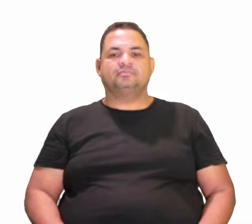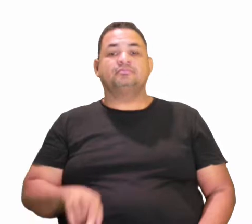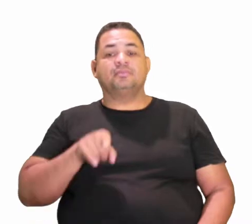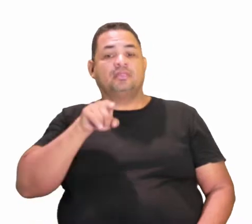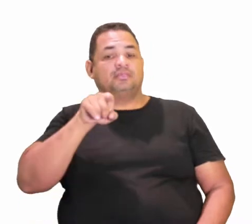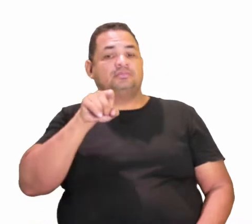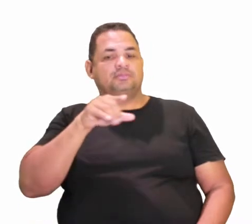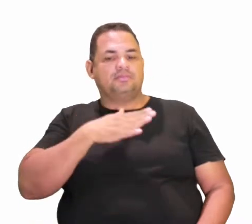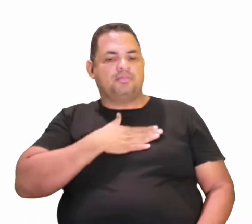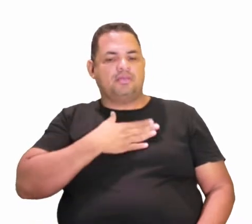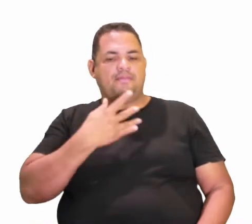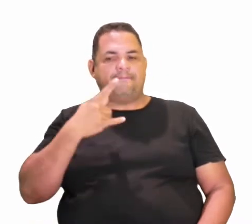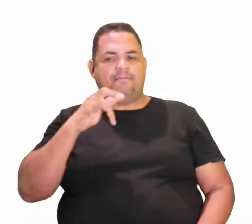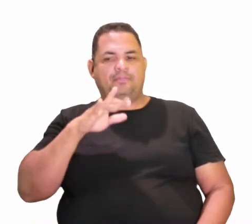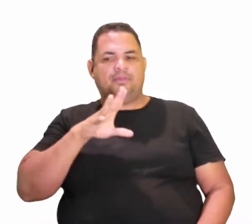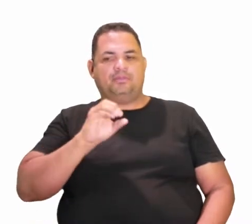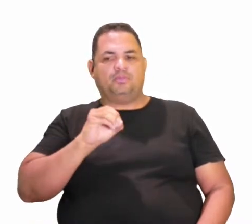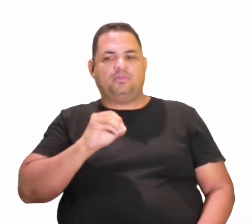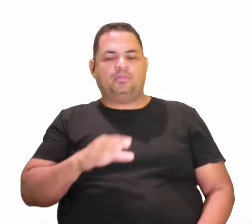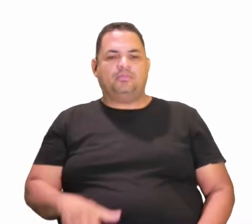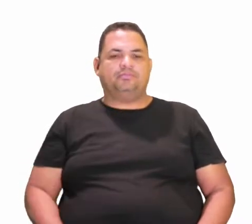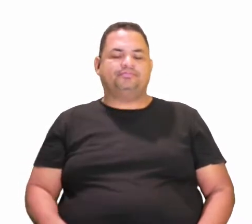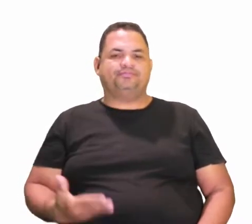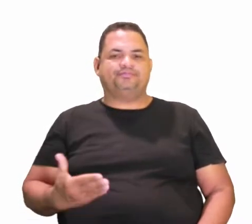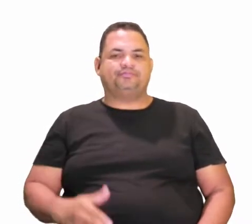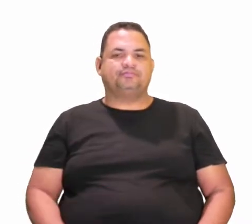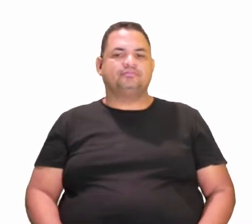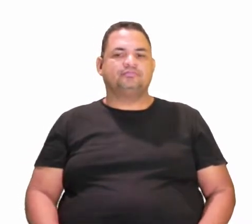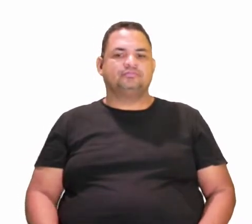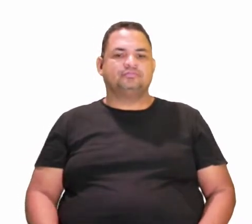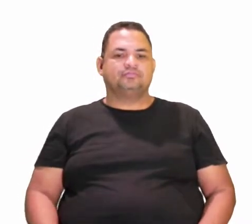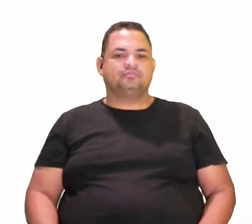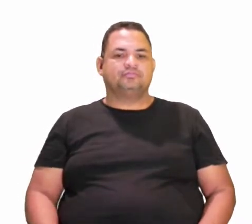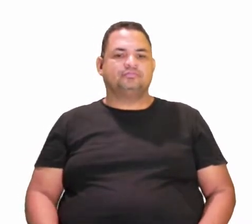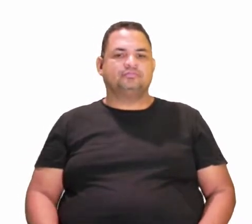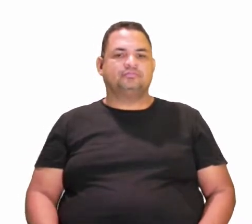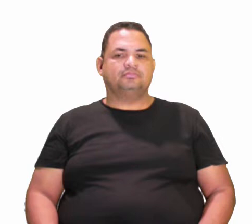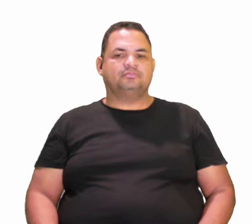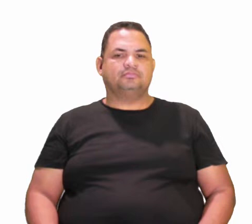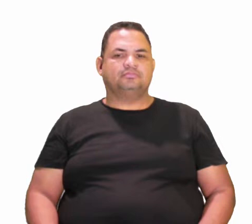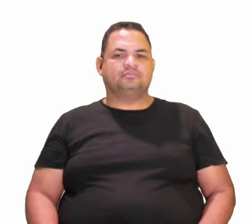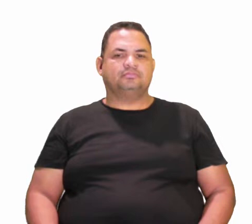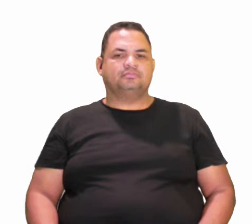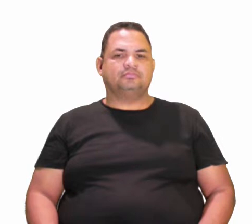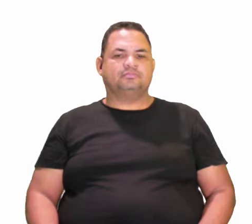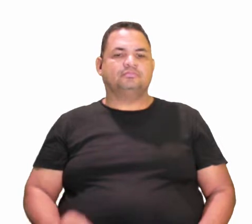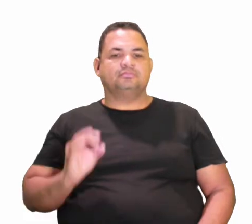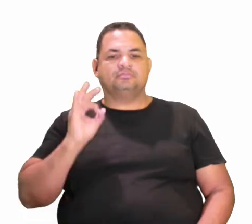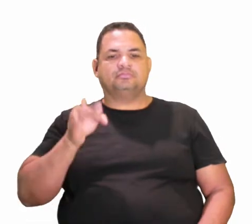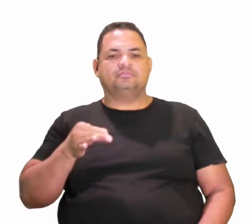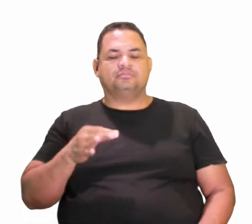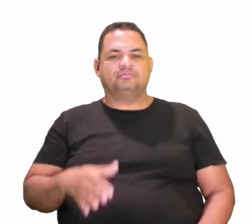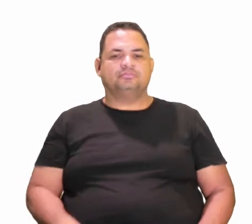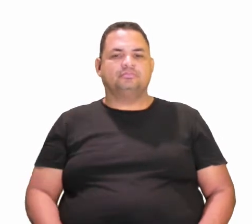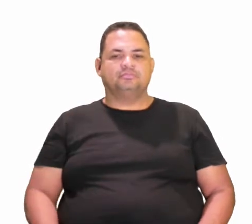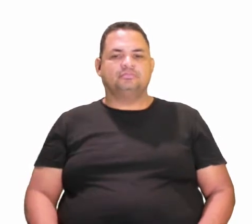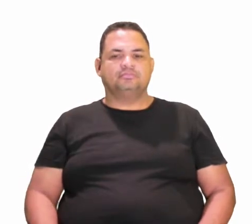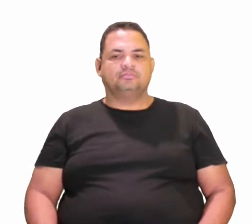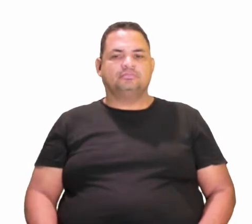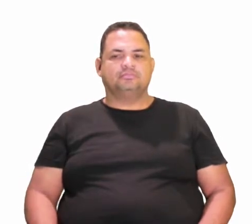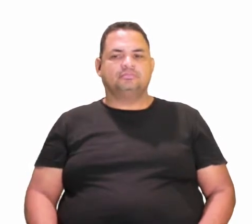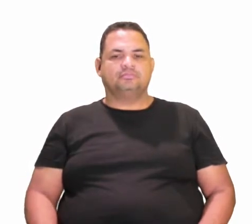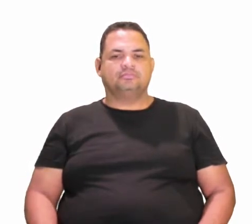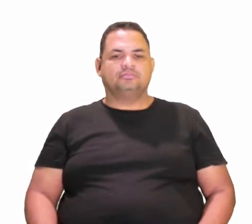é meu primo ou minha prima. This is my cousin, certo? E